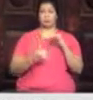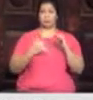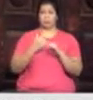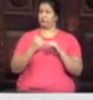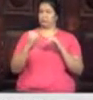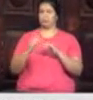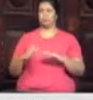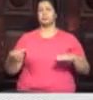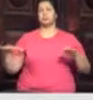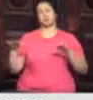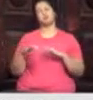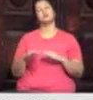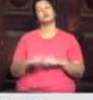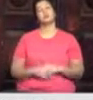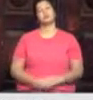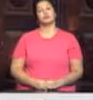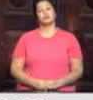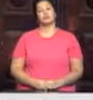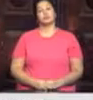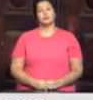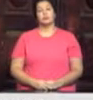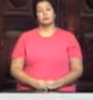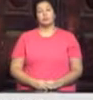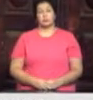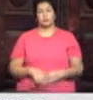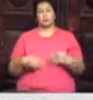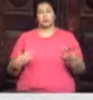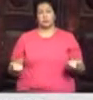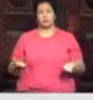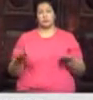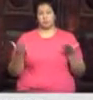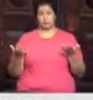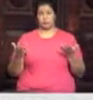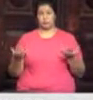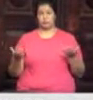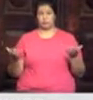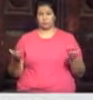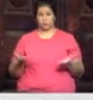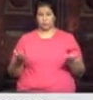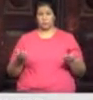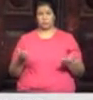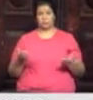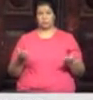Alerj. Deputada Fatinha, eu queria hoje abordar